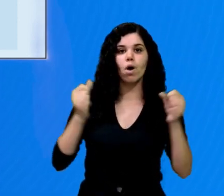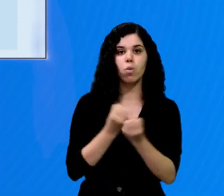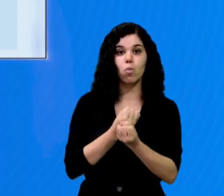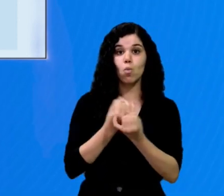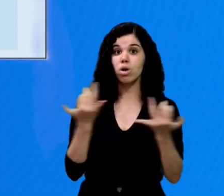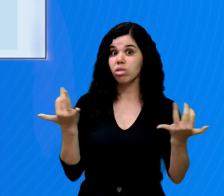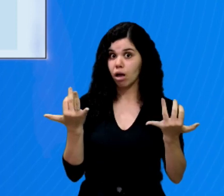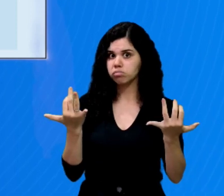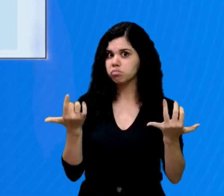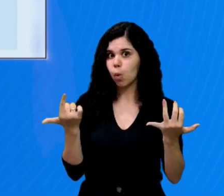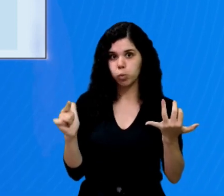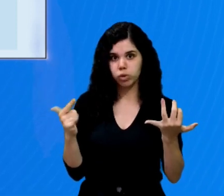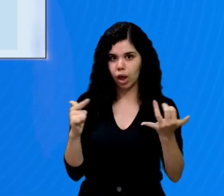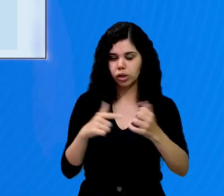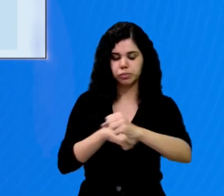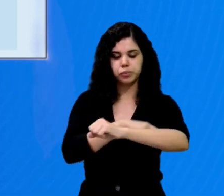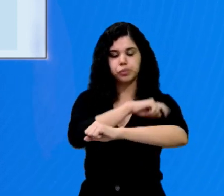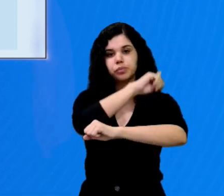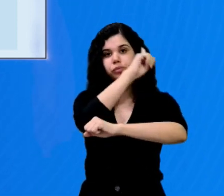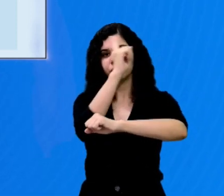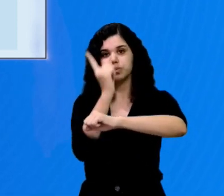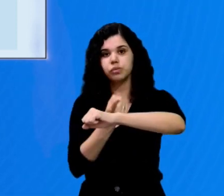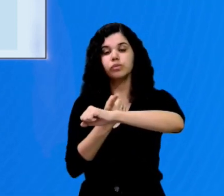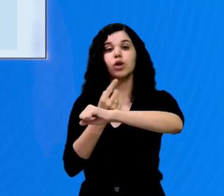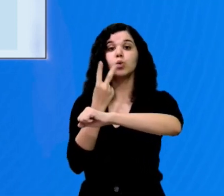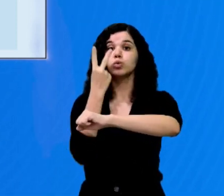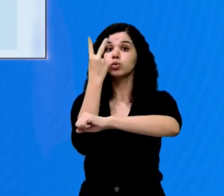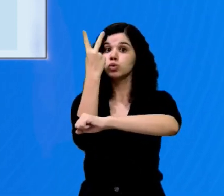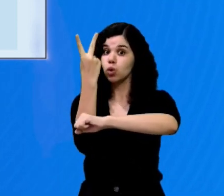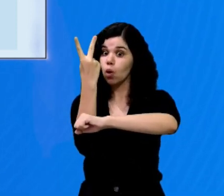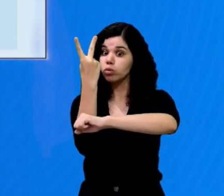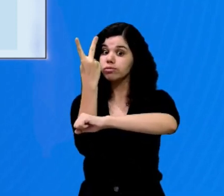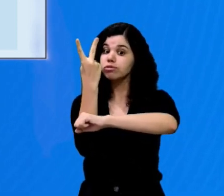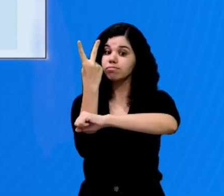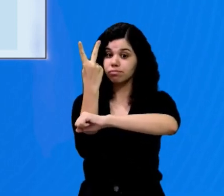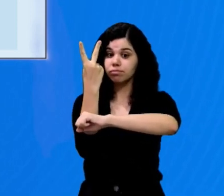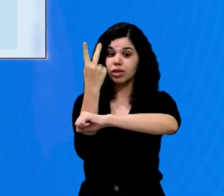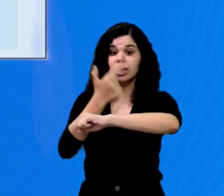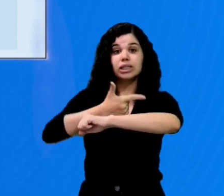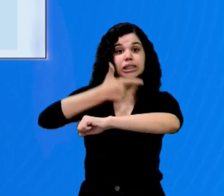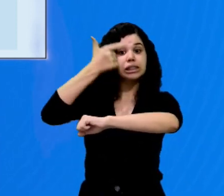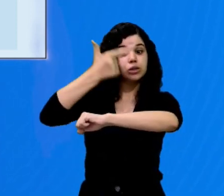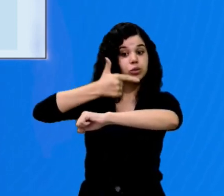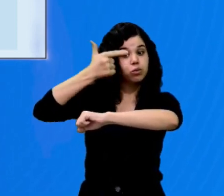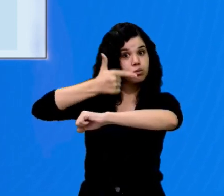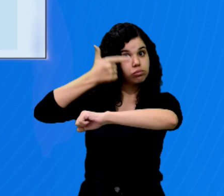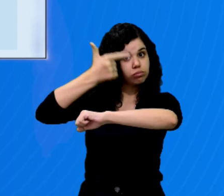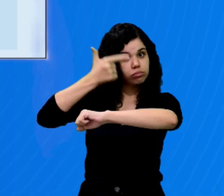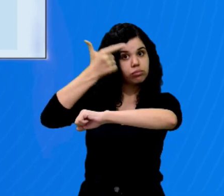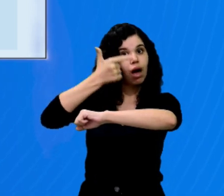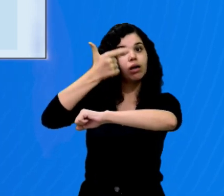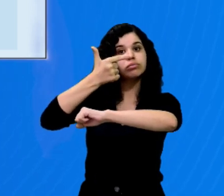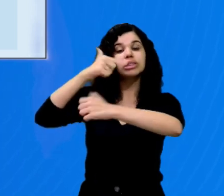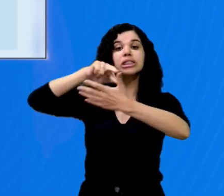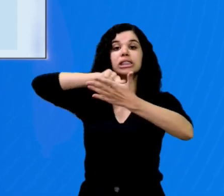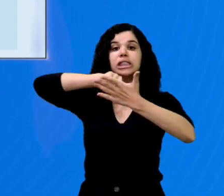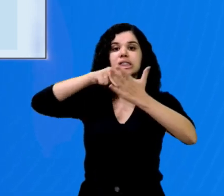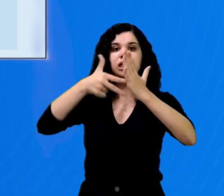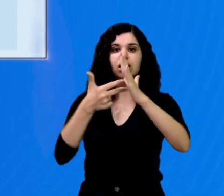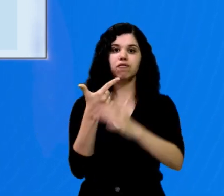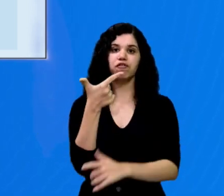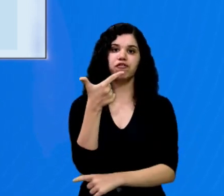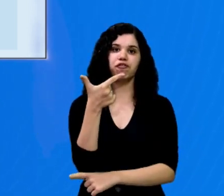aí na centena. Já o número 2 está na segunda ordem, pois ele equivale aí a